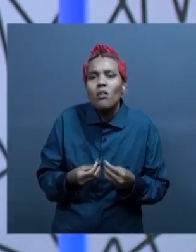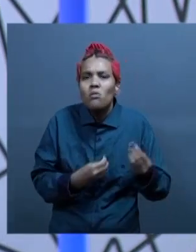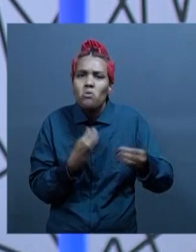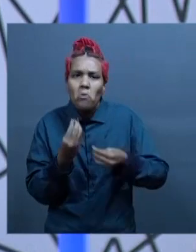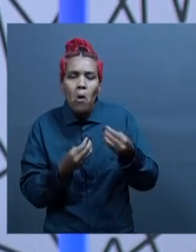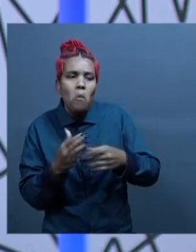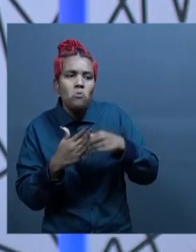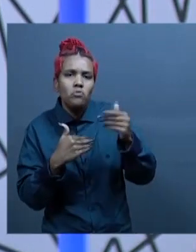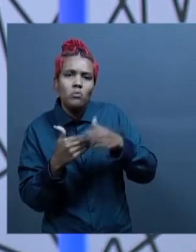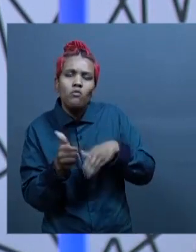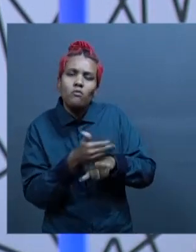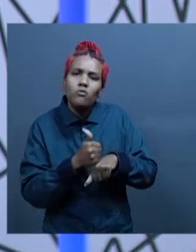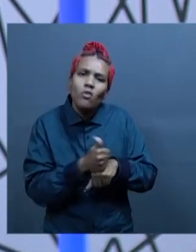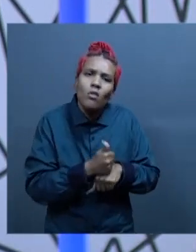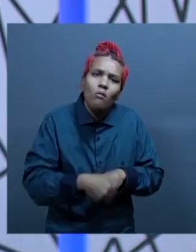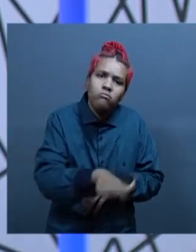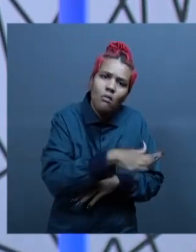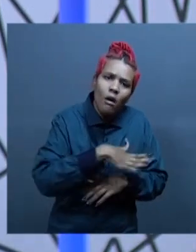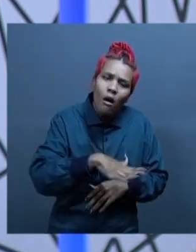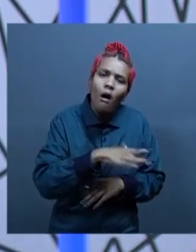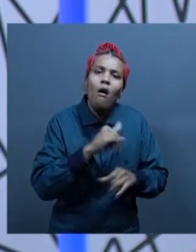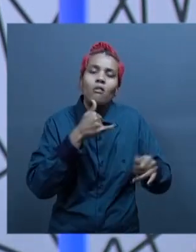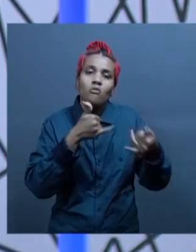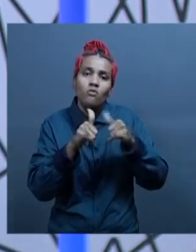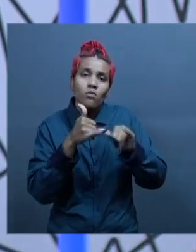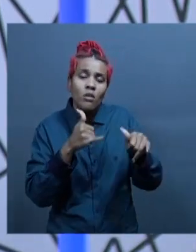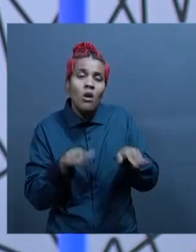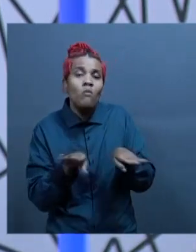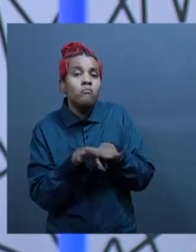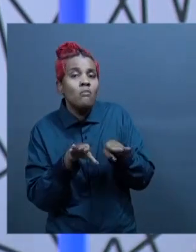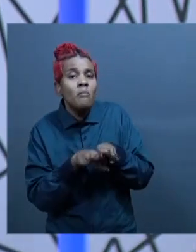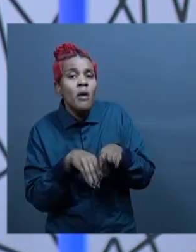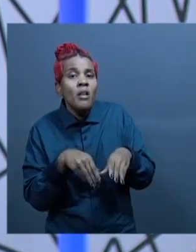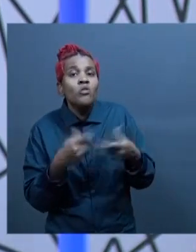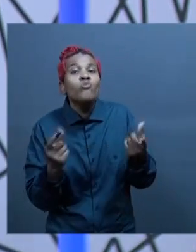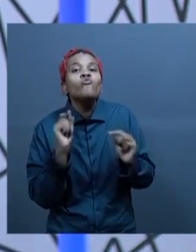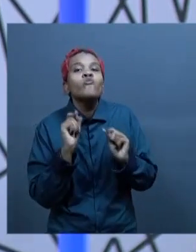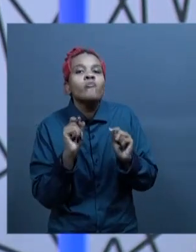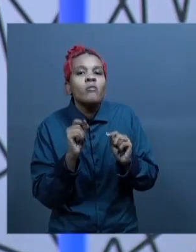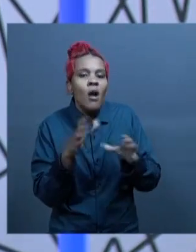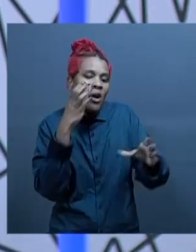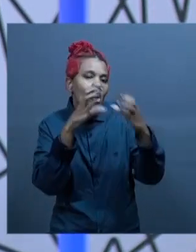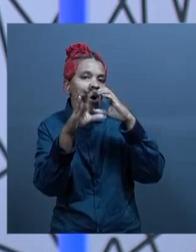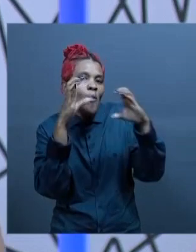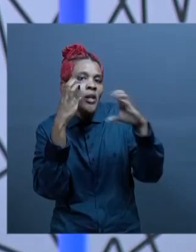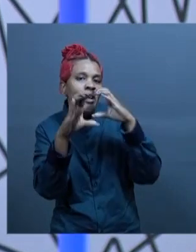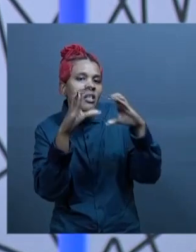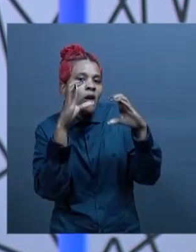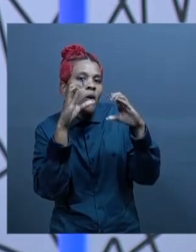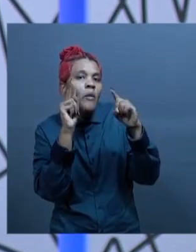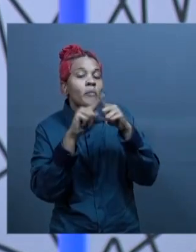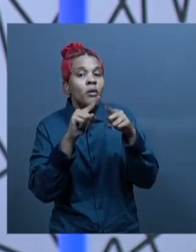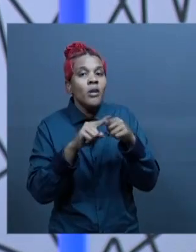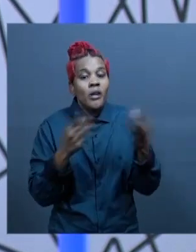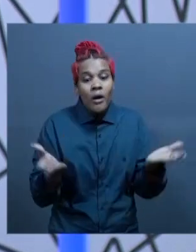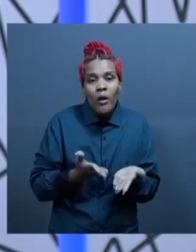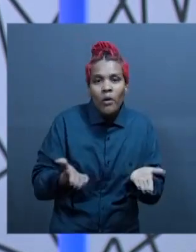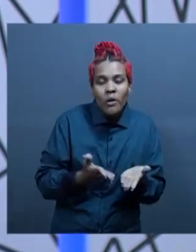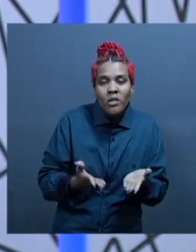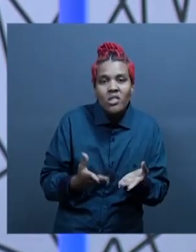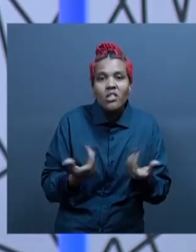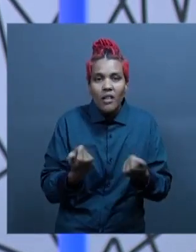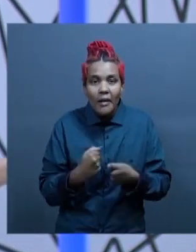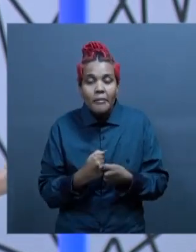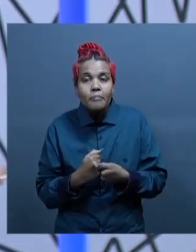dos profissionais de propaganda mas a associação dos profissionais de comunicação porque hoje não há propaganda não estão só os